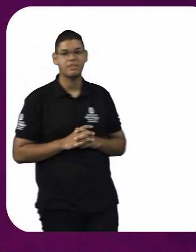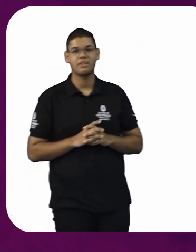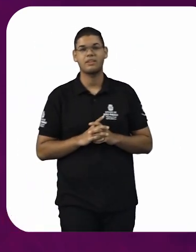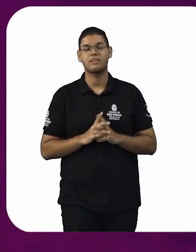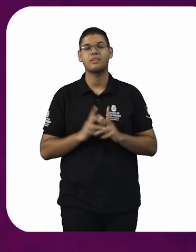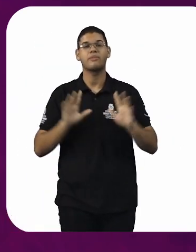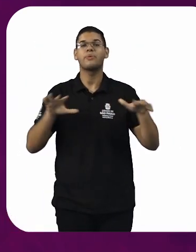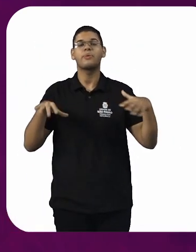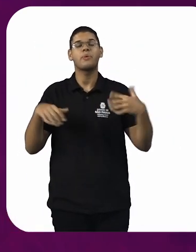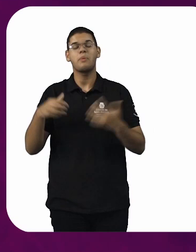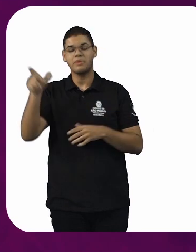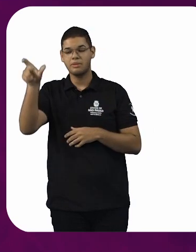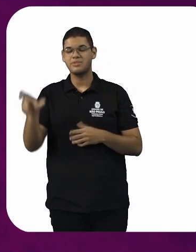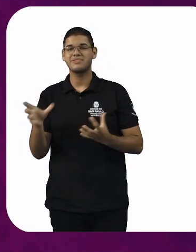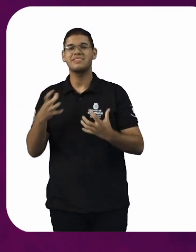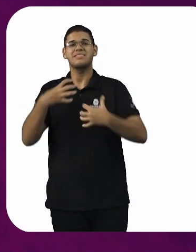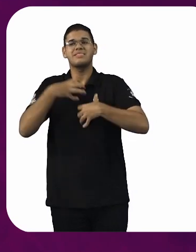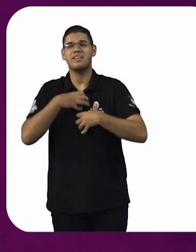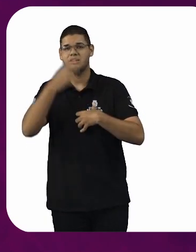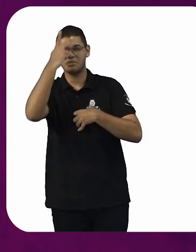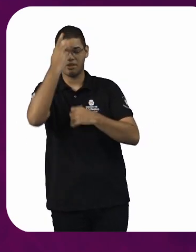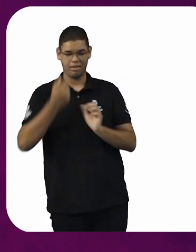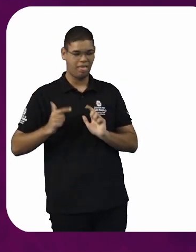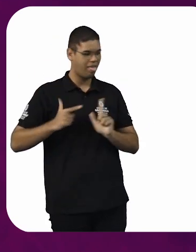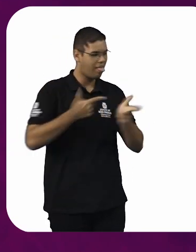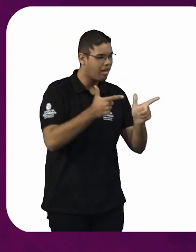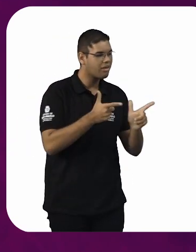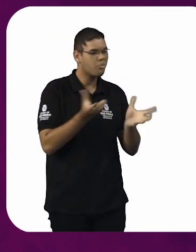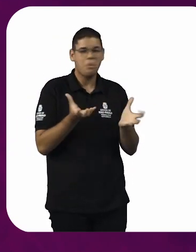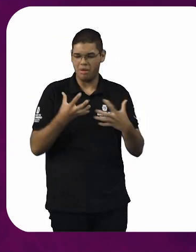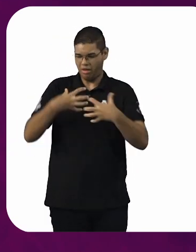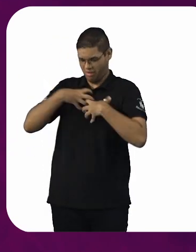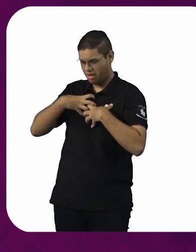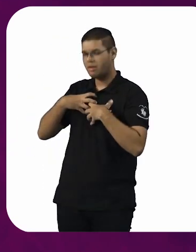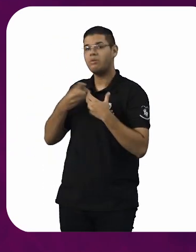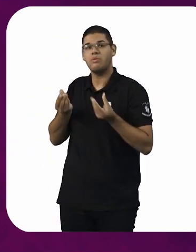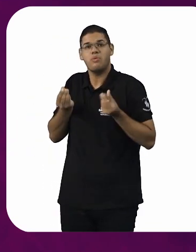está ofendendo a pessoa, mas está ofendendo toda a coletividade.